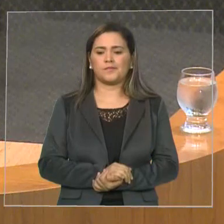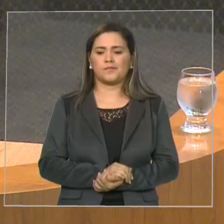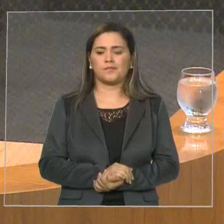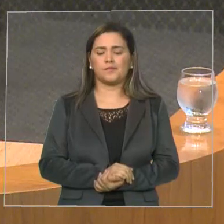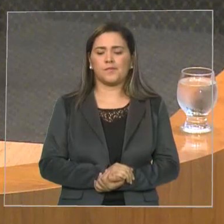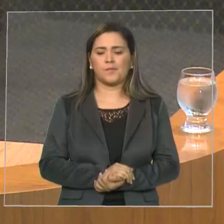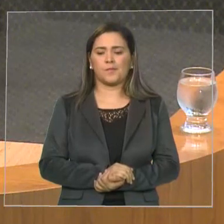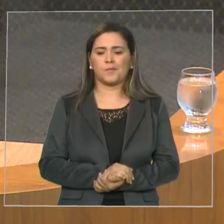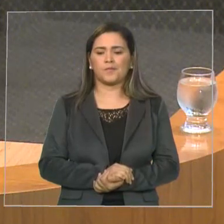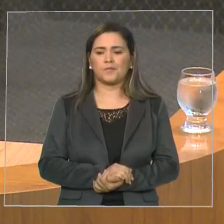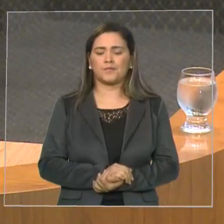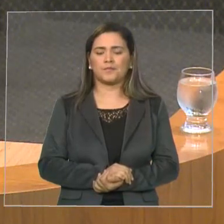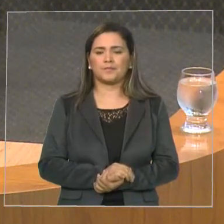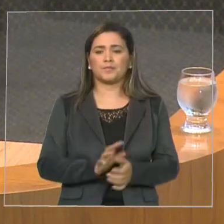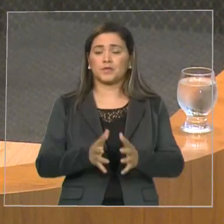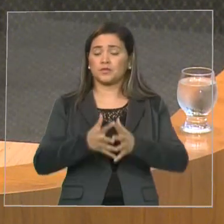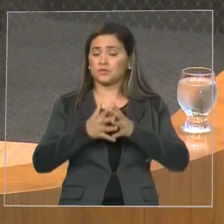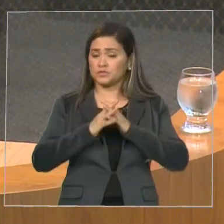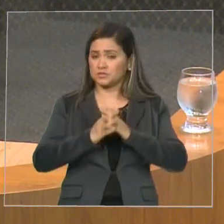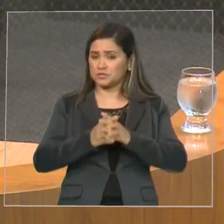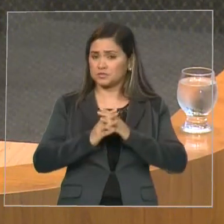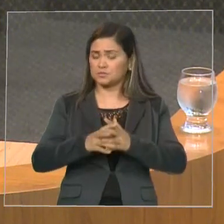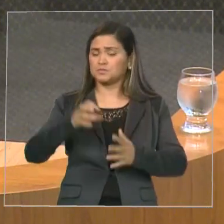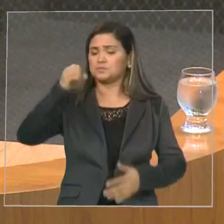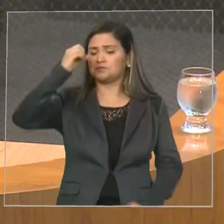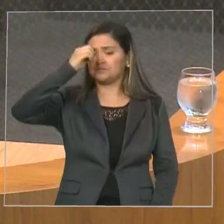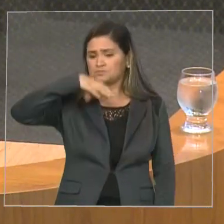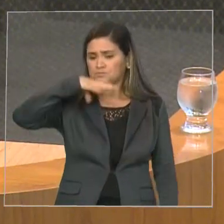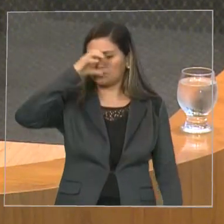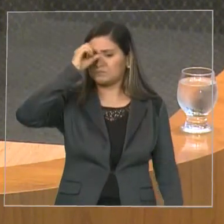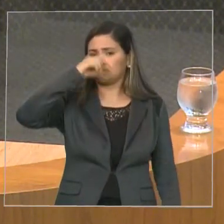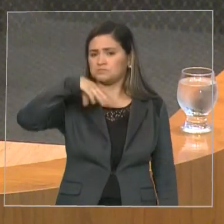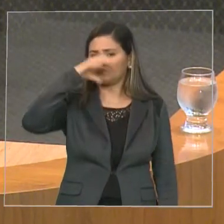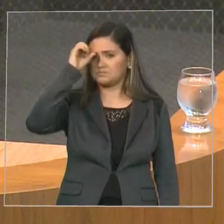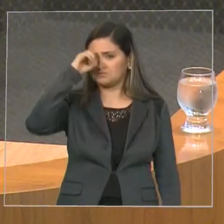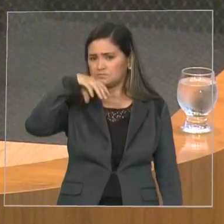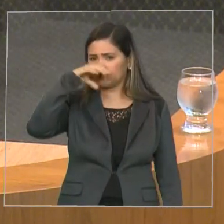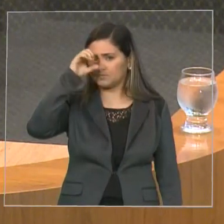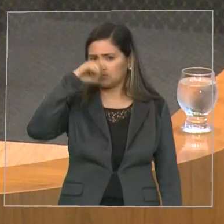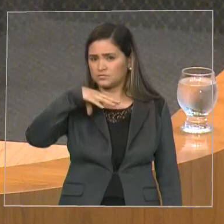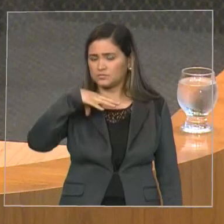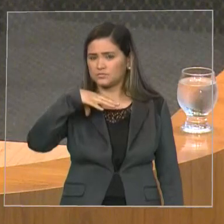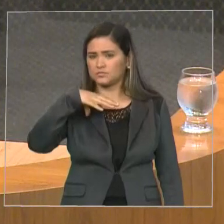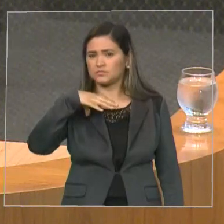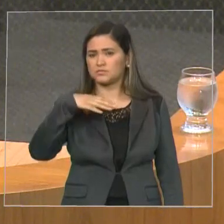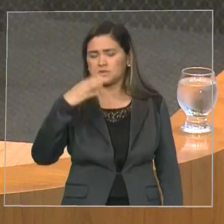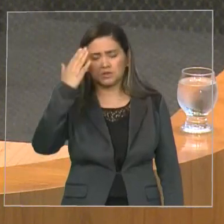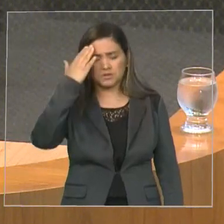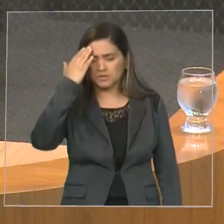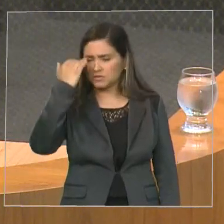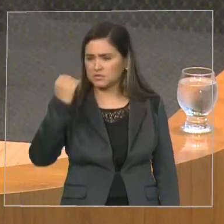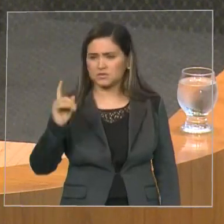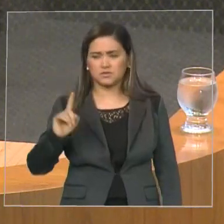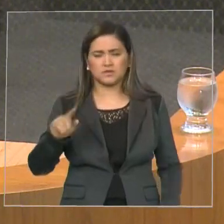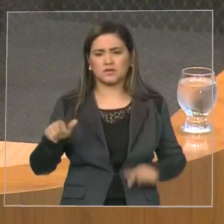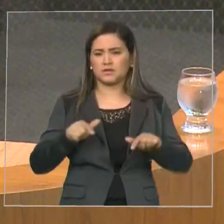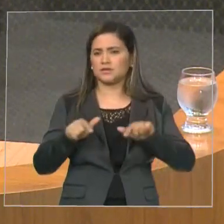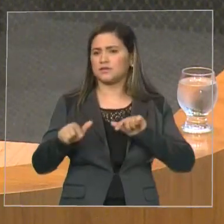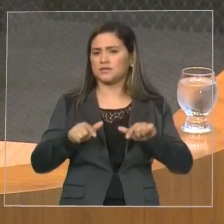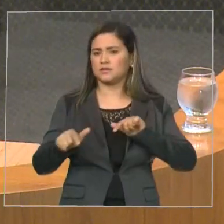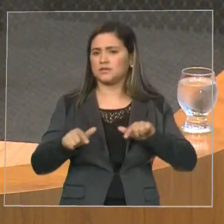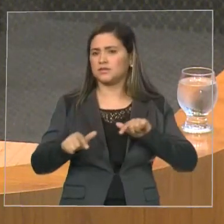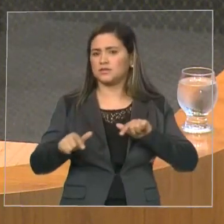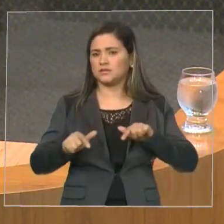O Jefferson Portela, além de ser ogro, de ser também incompetente, o Jefferson Portela, a